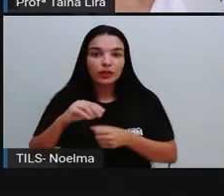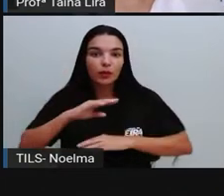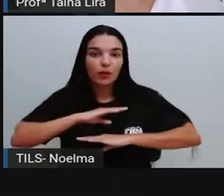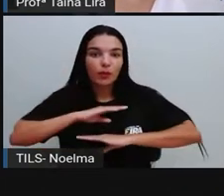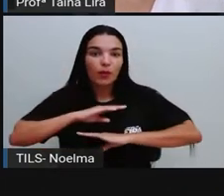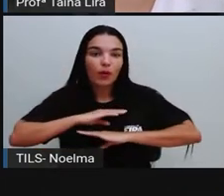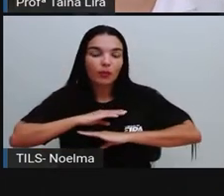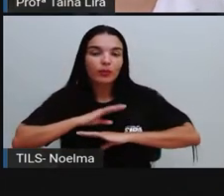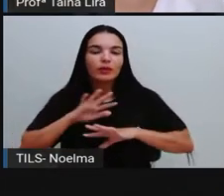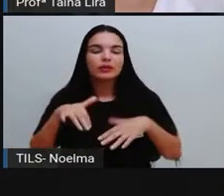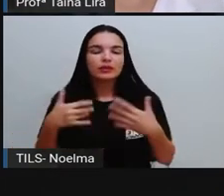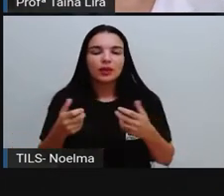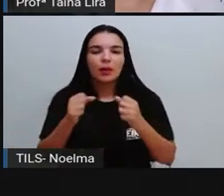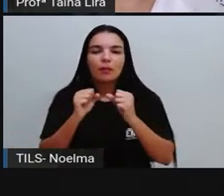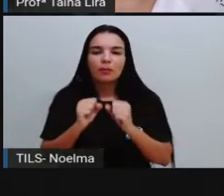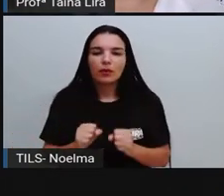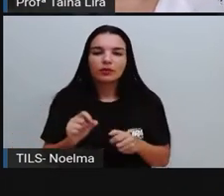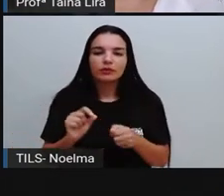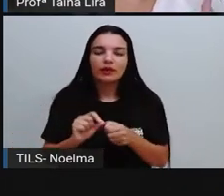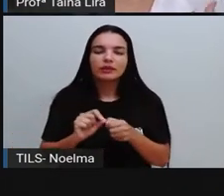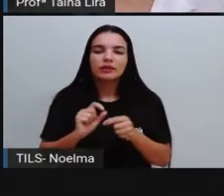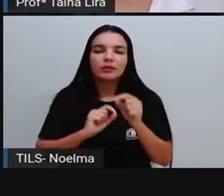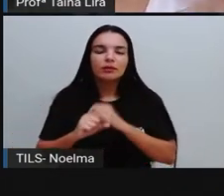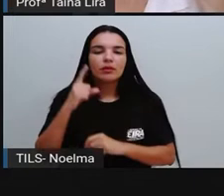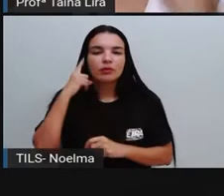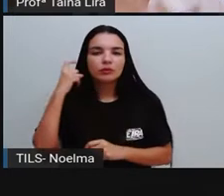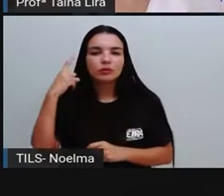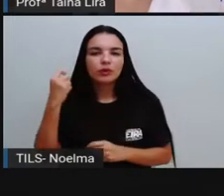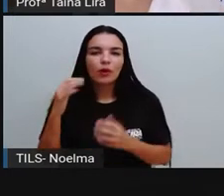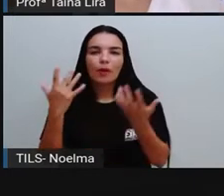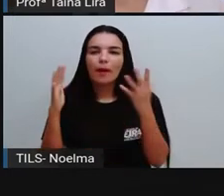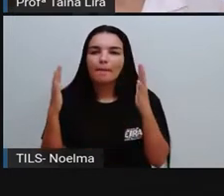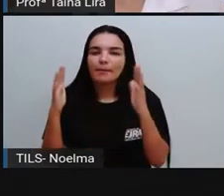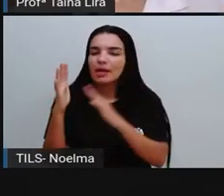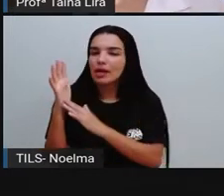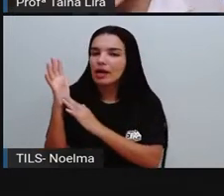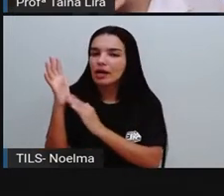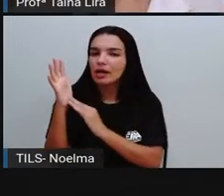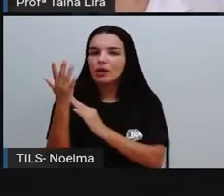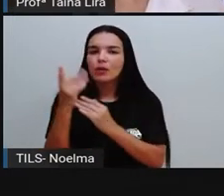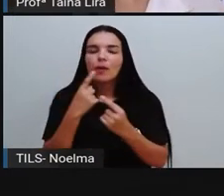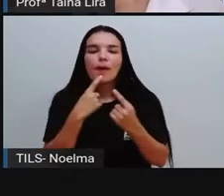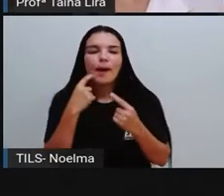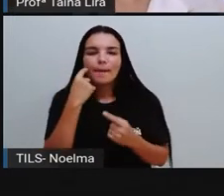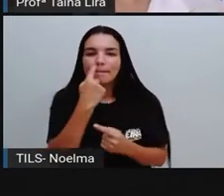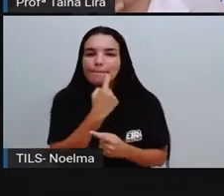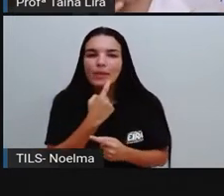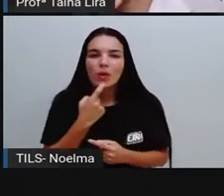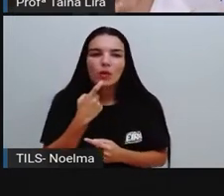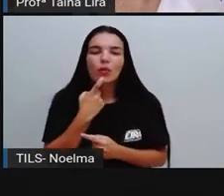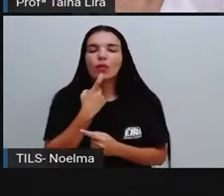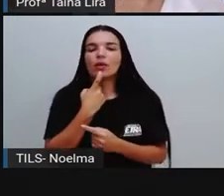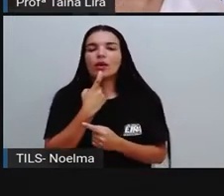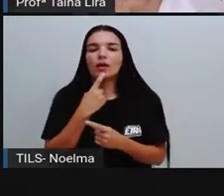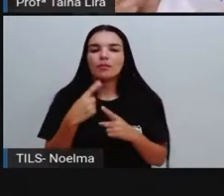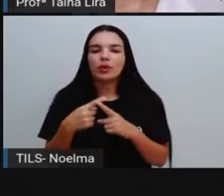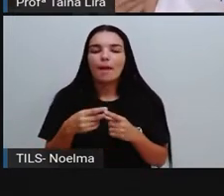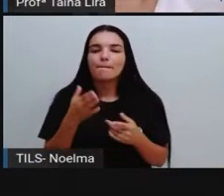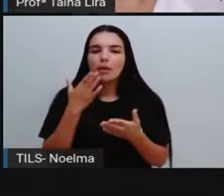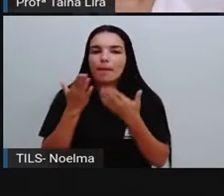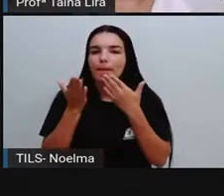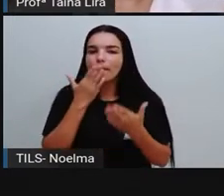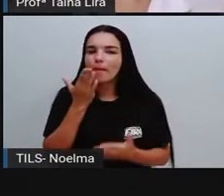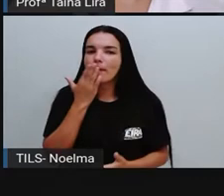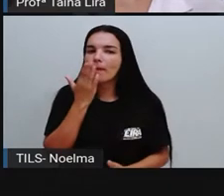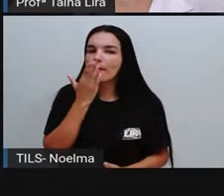sons. Então, a gente pode produzir o som ali, né? Com a mão, com a boca, né? Eles bateram ali a mão